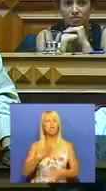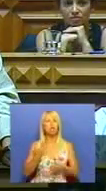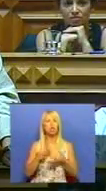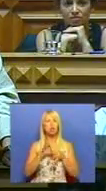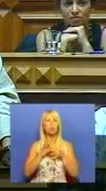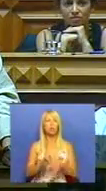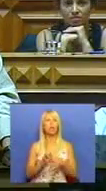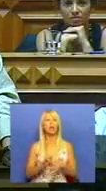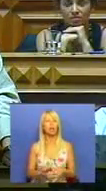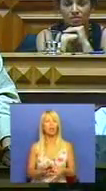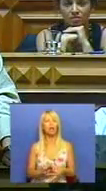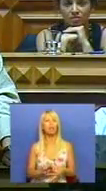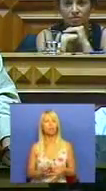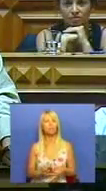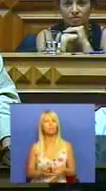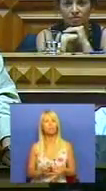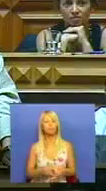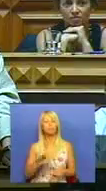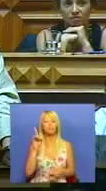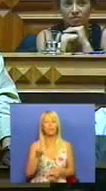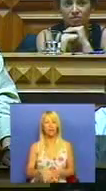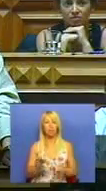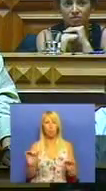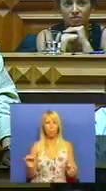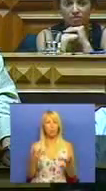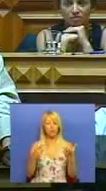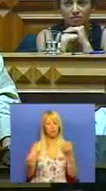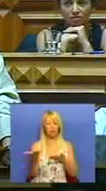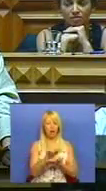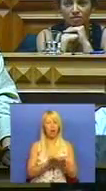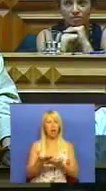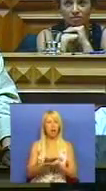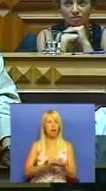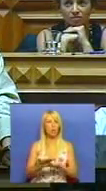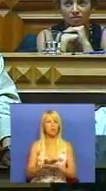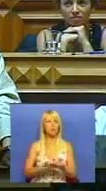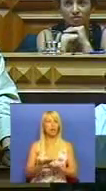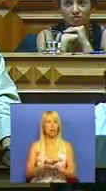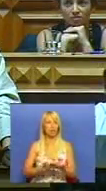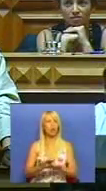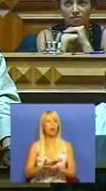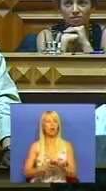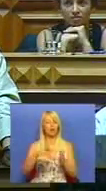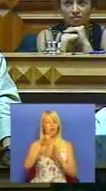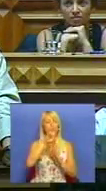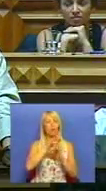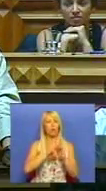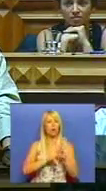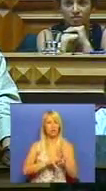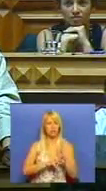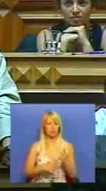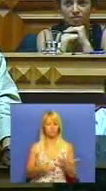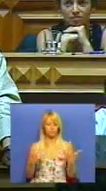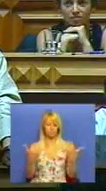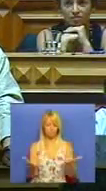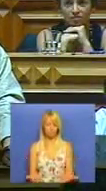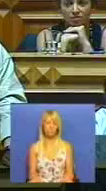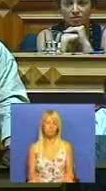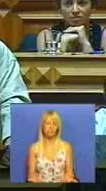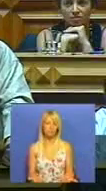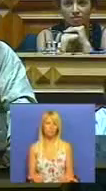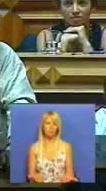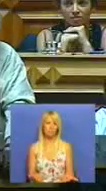solidariedade e foi um dos principais negociadores do regime que sucedeu à